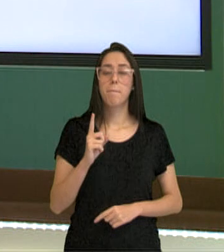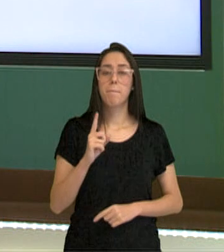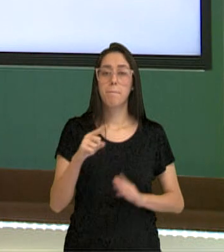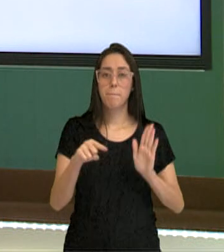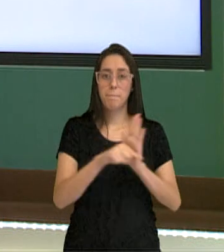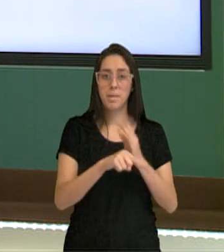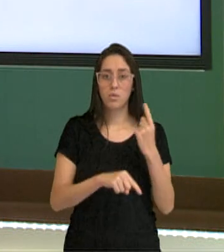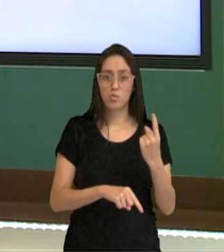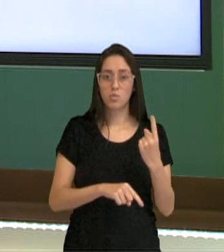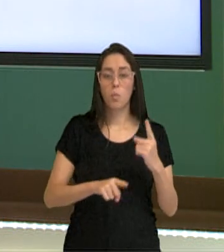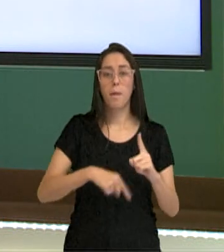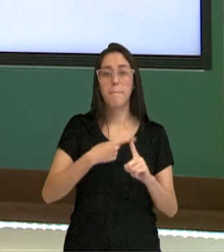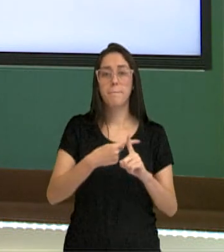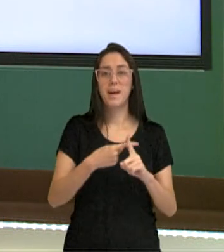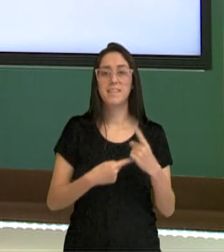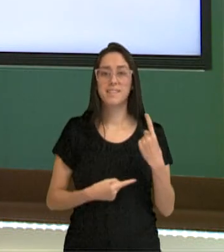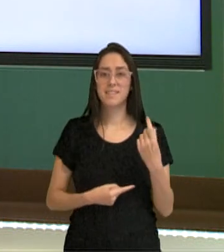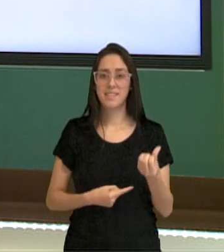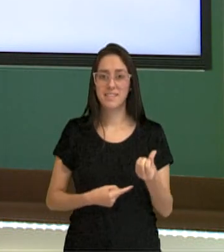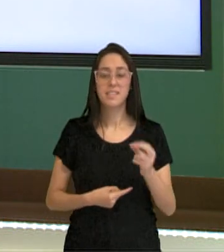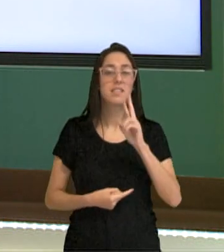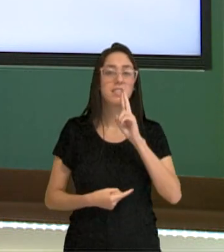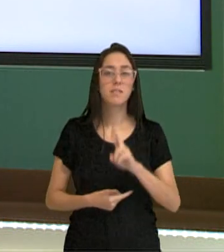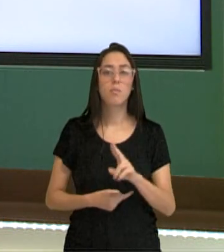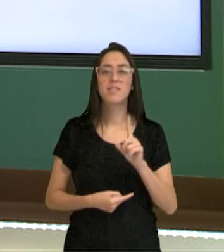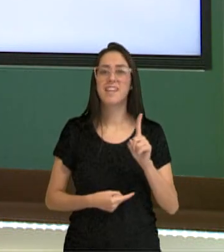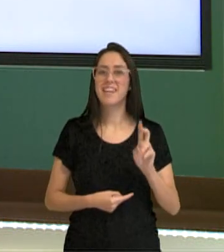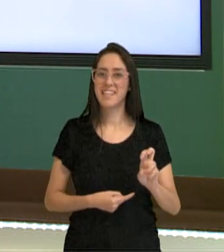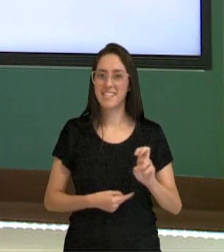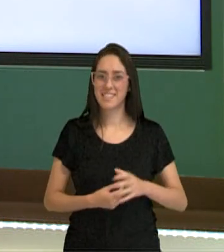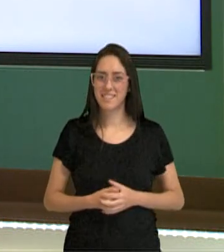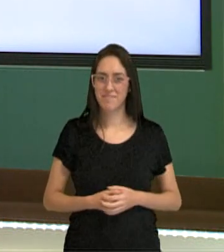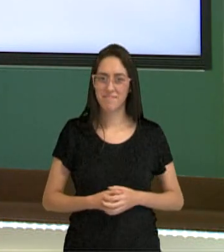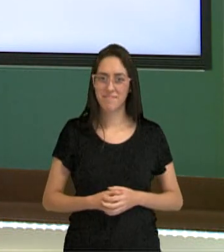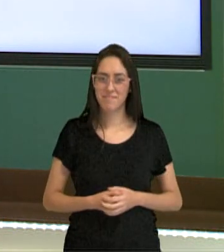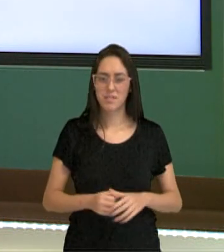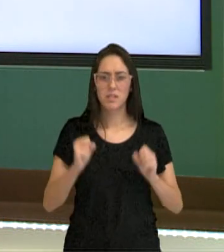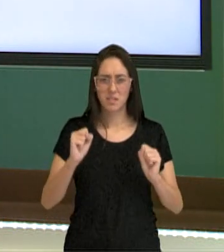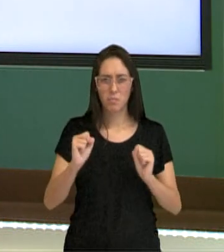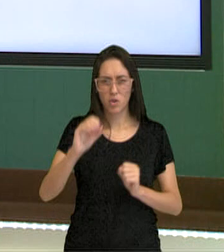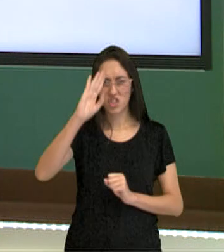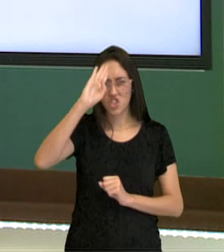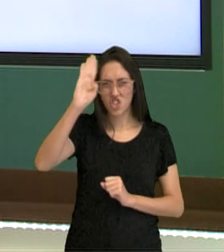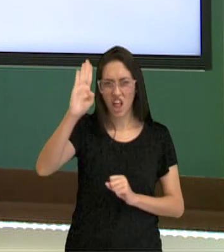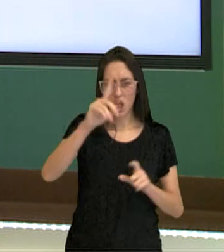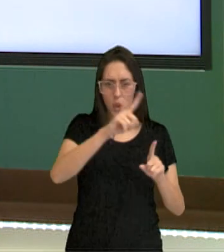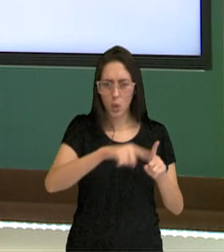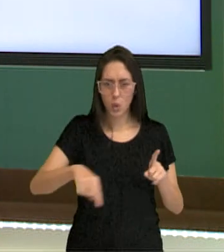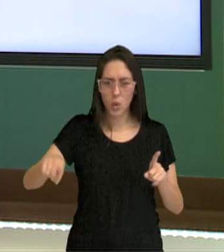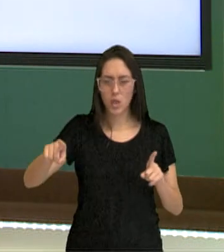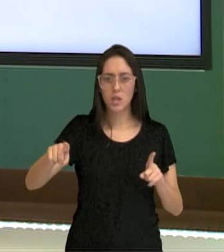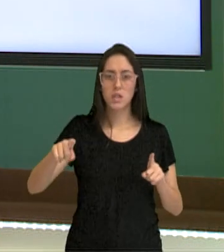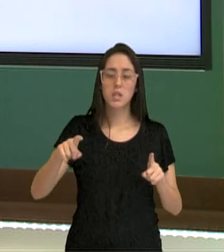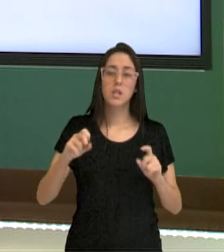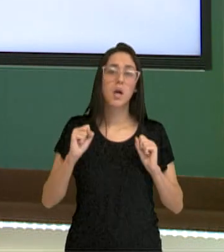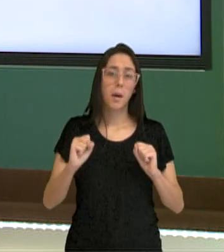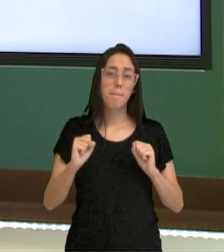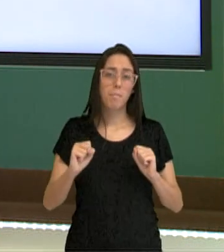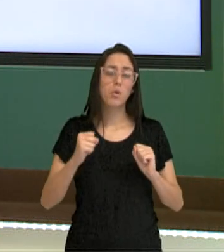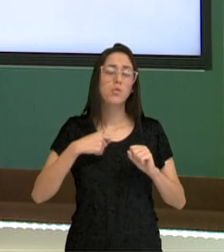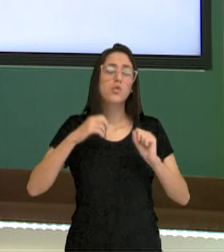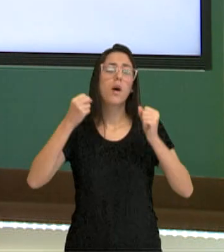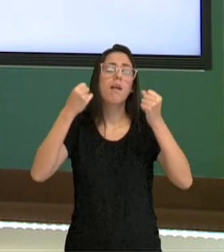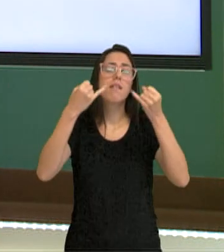Menos 1 com mais 16, dá 15. Posso passar direto, professora? Claro que pode. Eu só estou te explicando